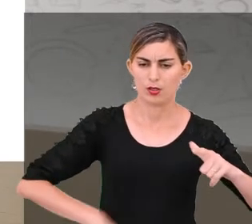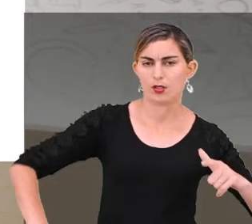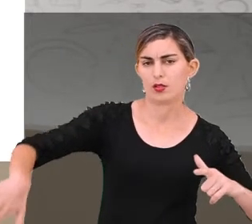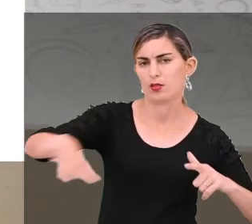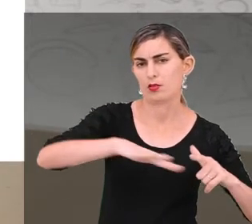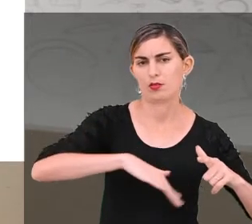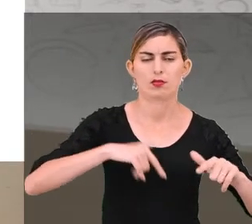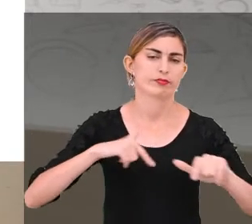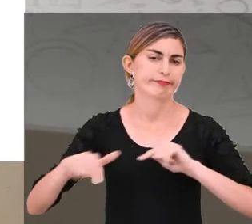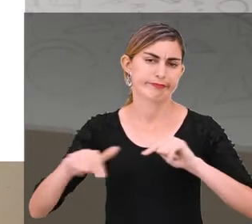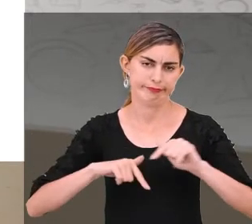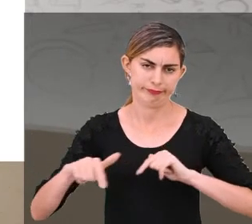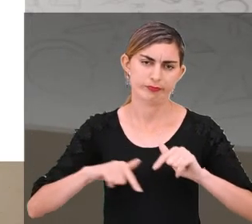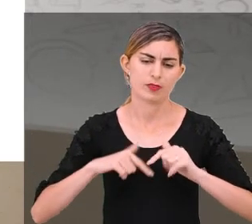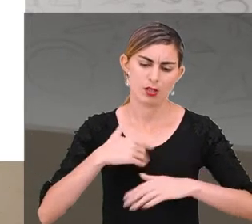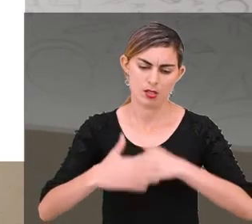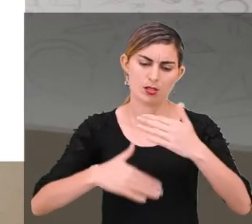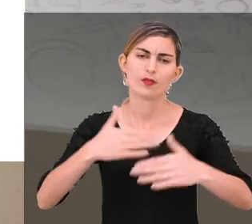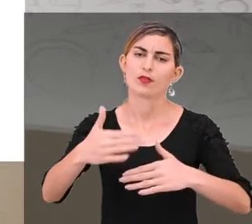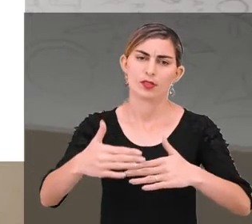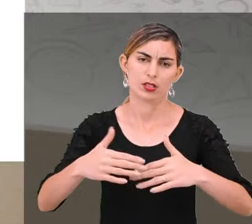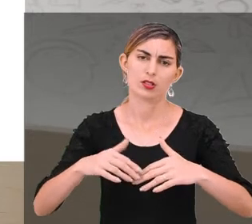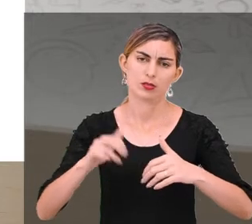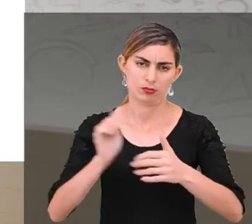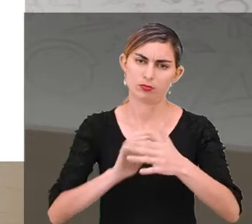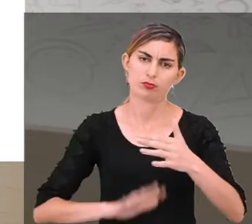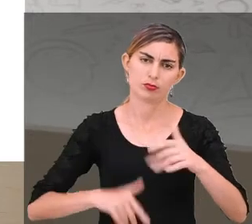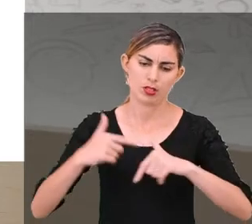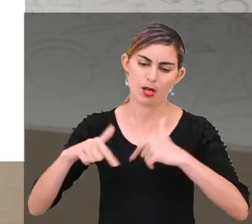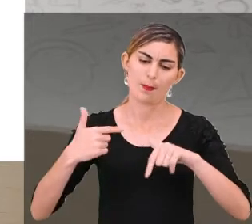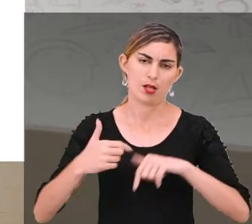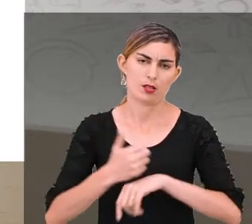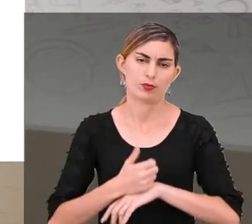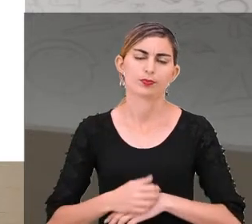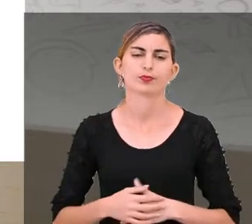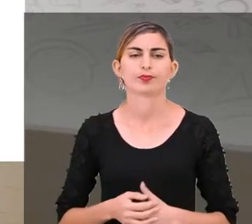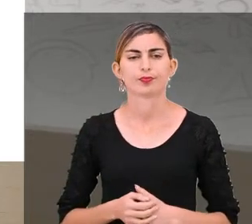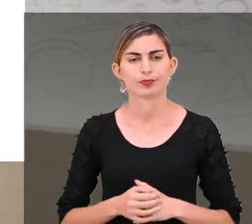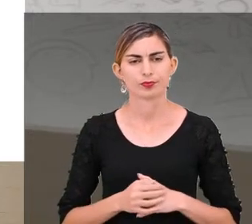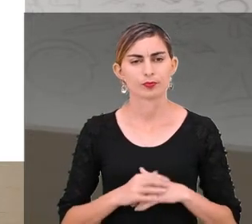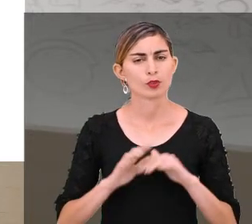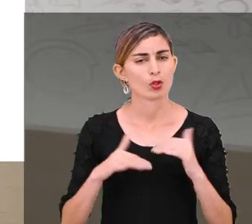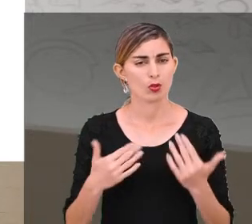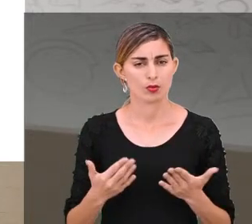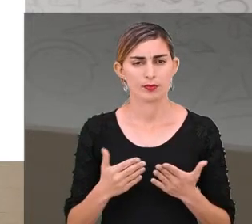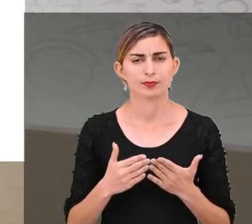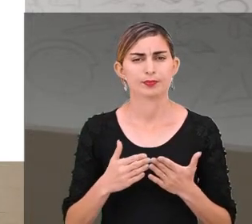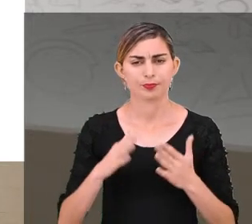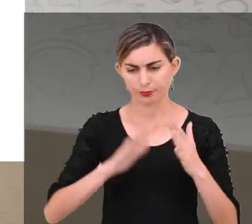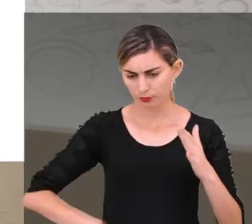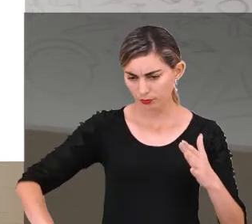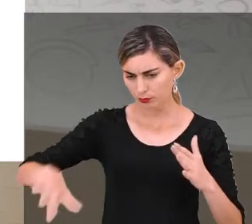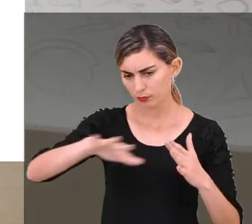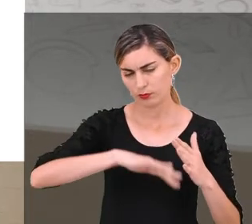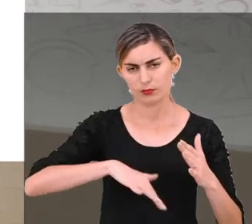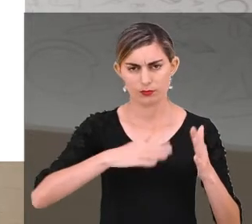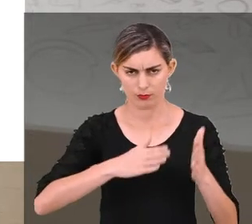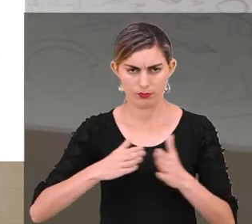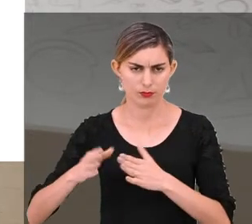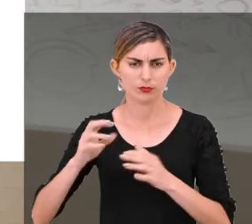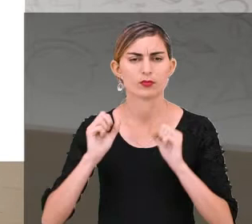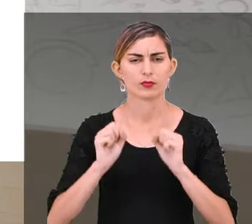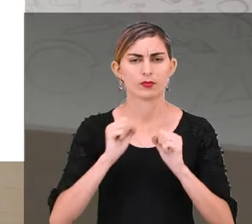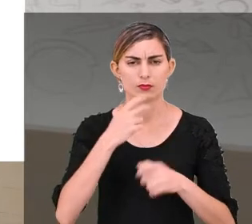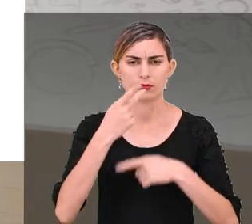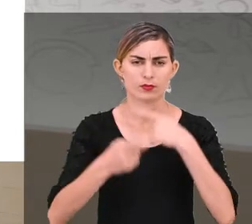ambiente laboral, onde são desenvolvidas as tarefas dos trabalhadores. Com relação ao ambiente